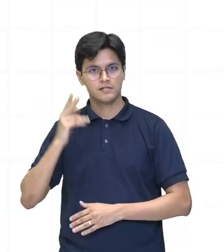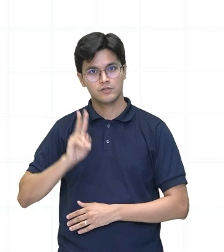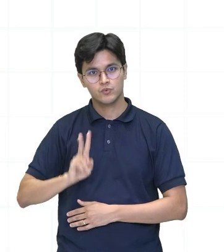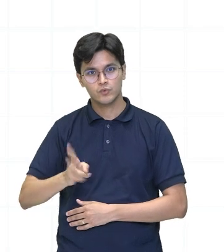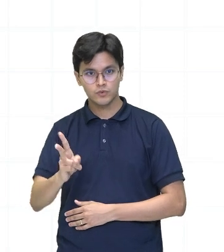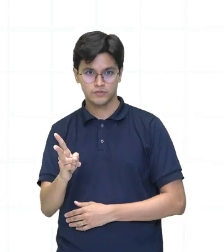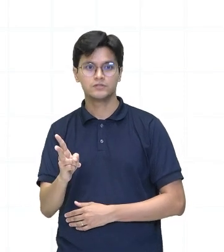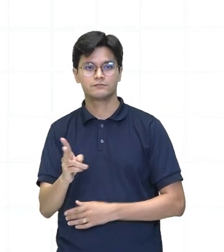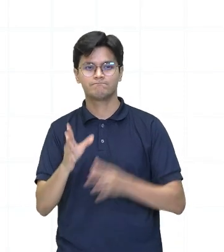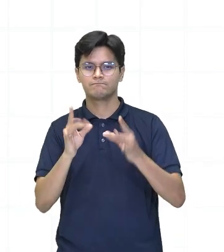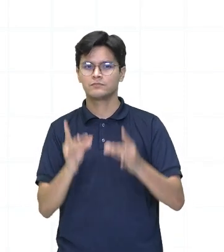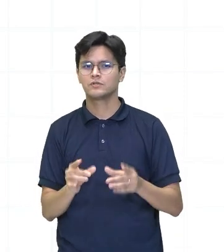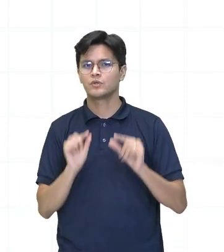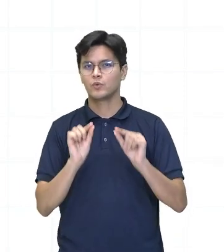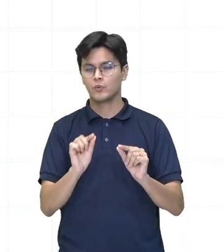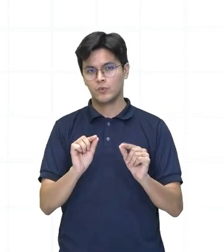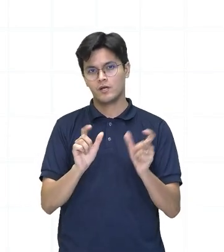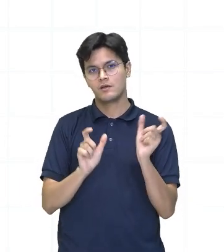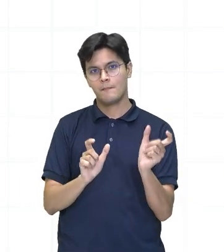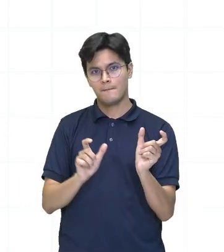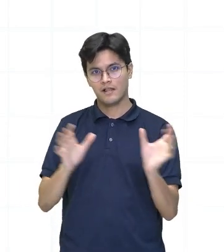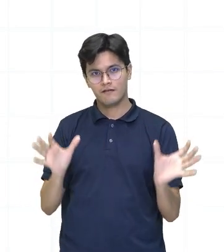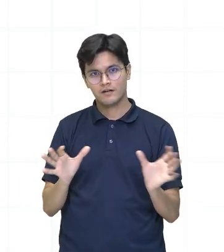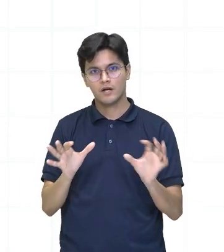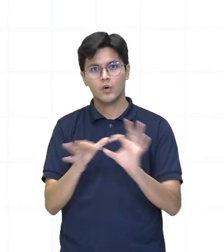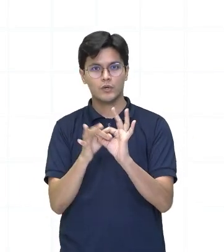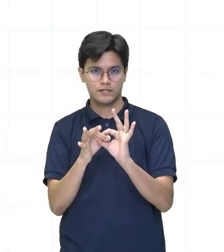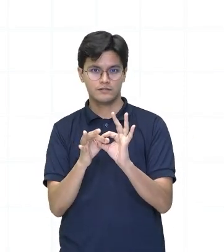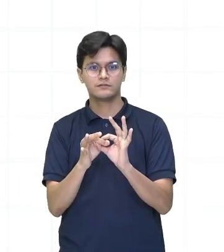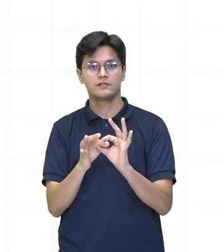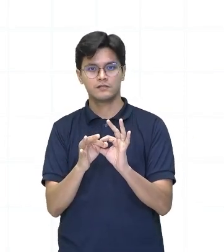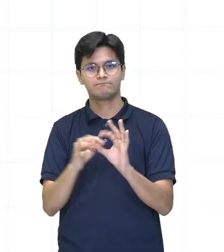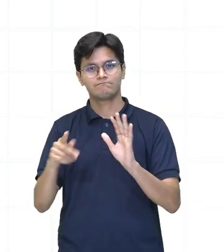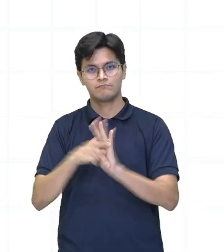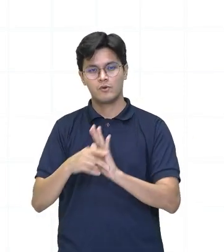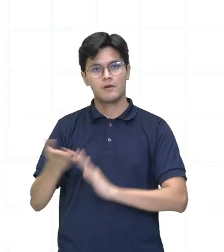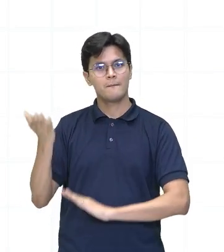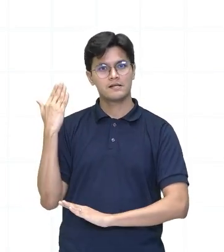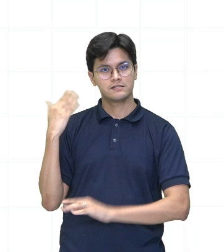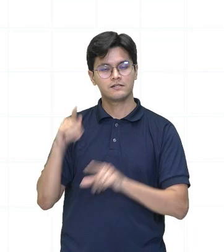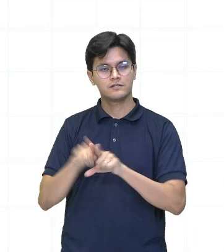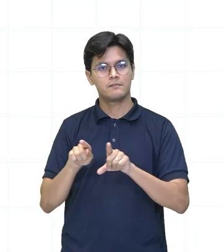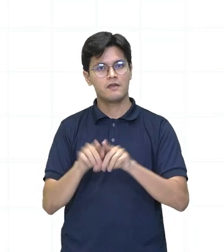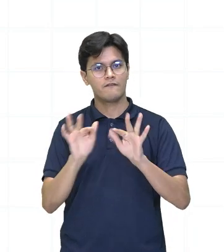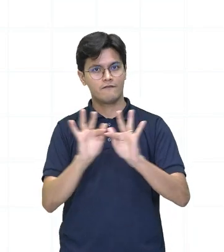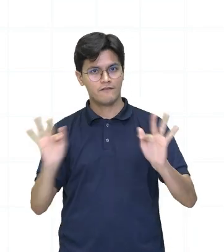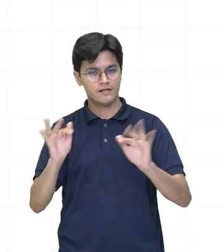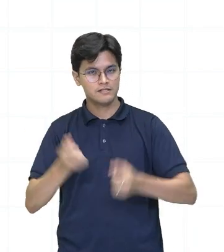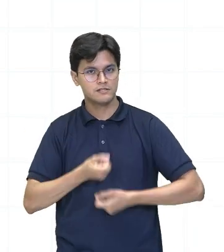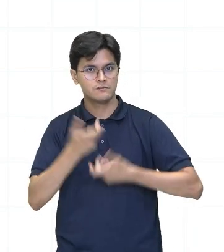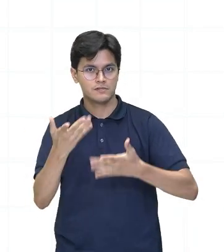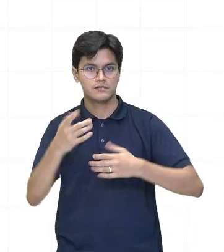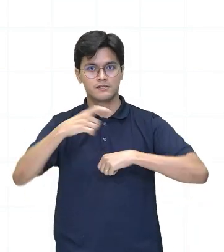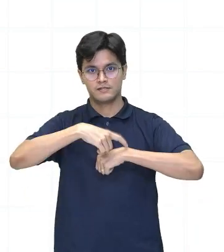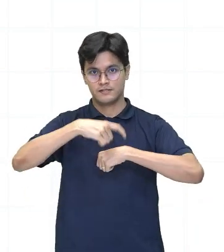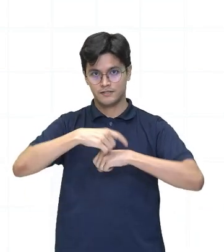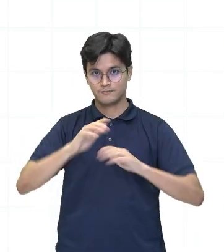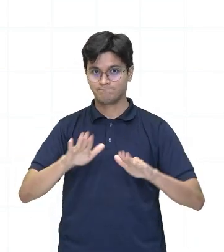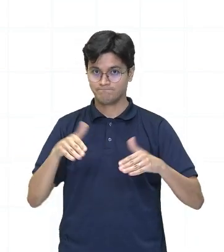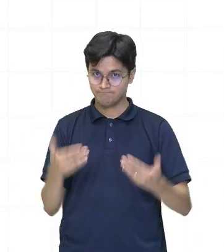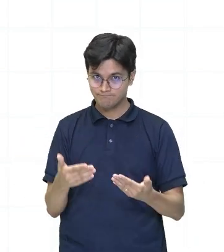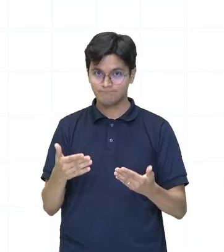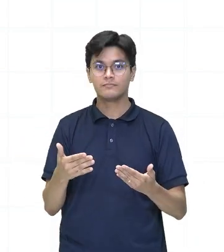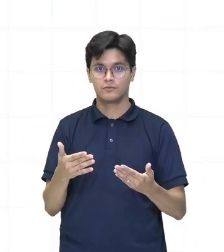conectores referentes ao passado e expressões de tempo. Então, pay attention,